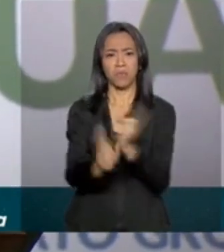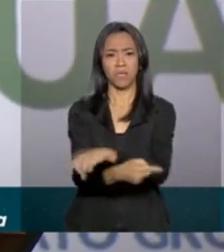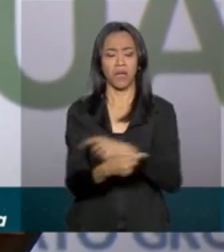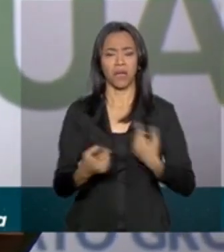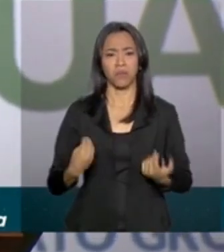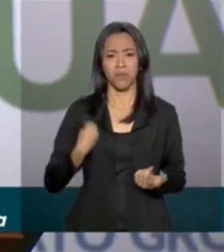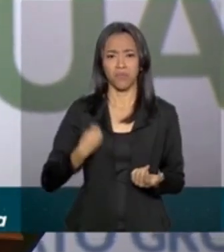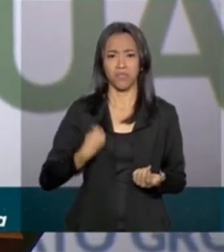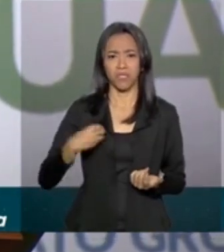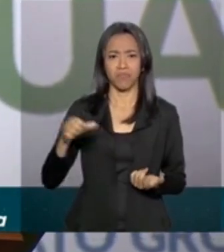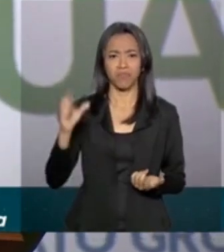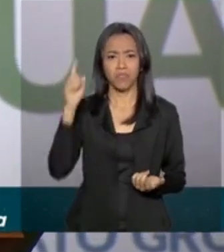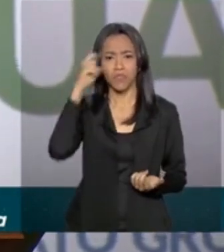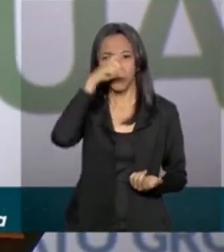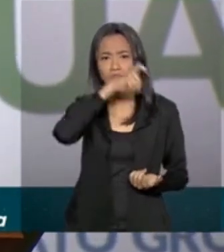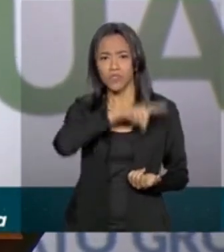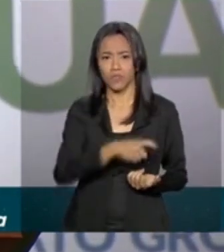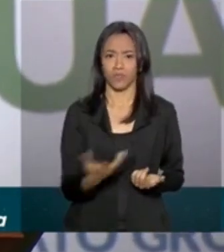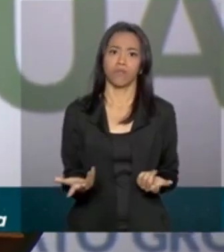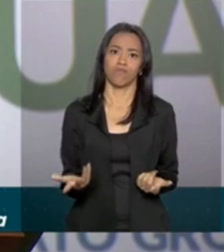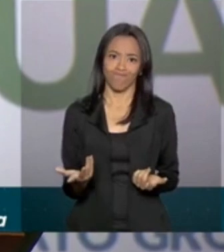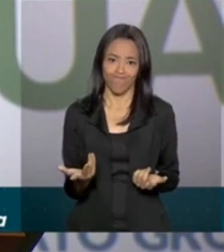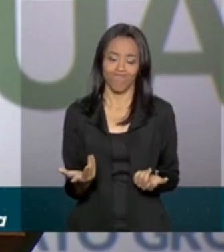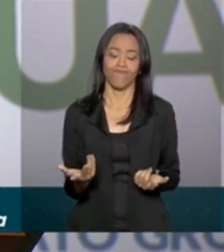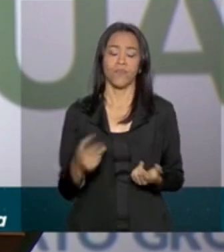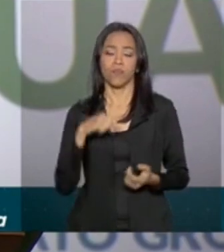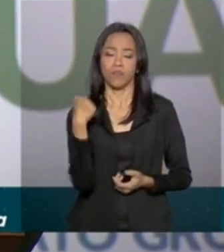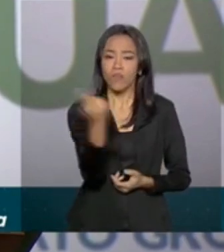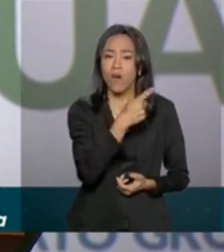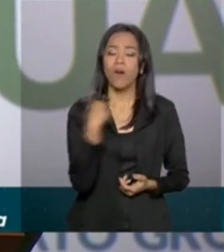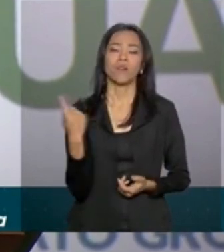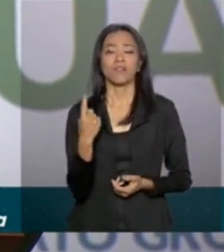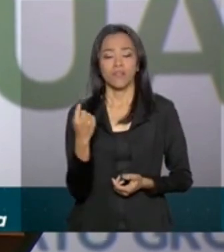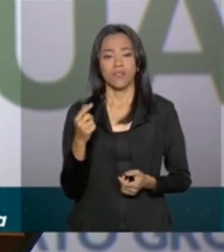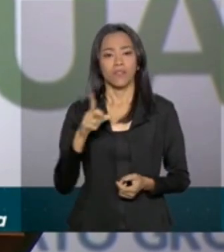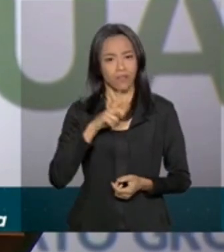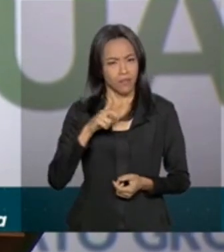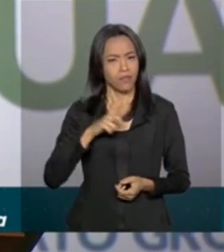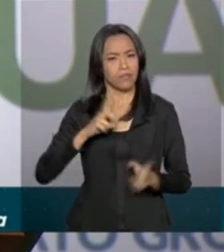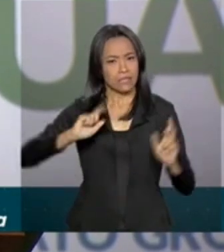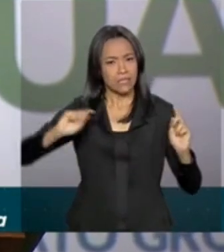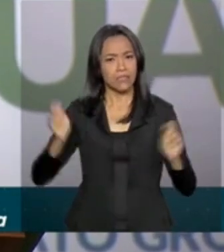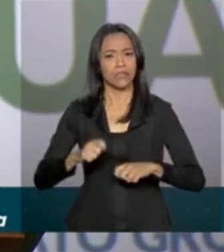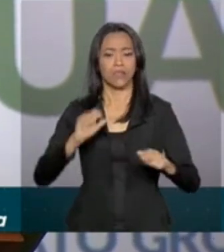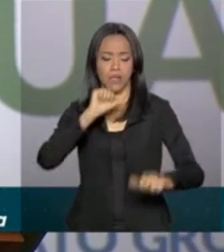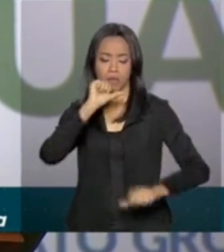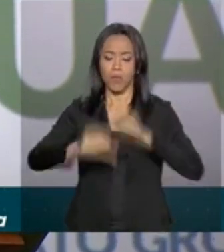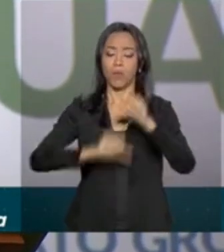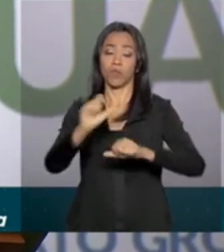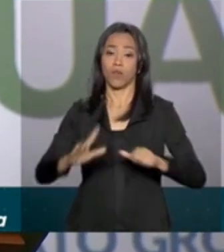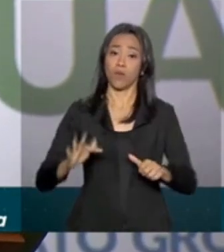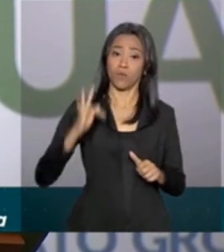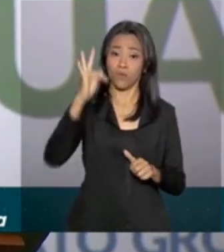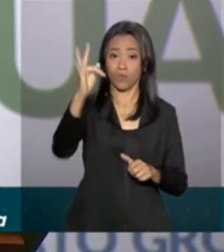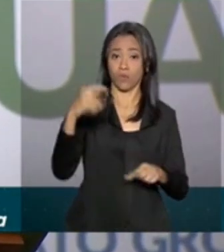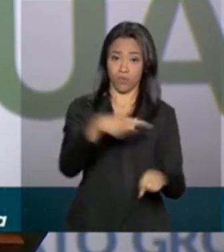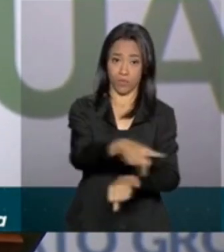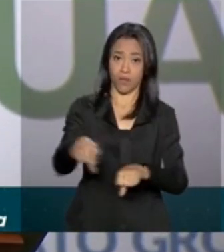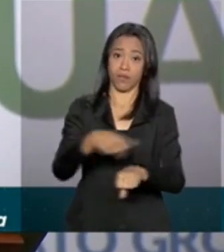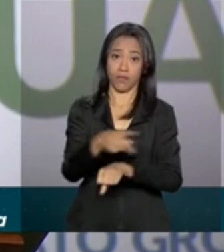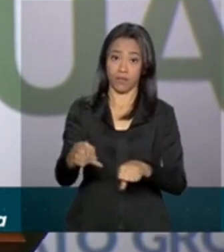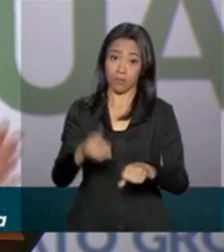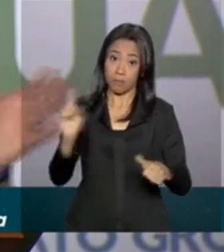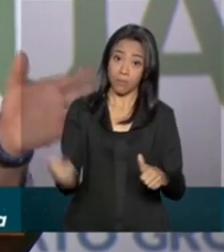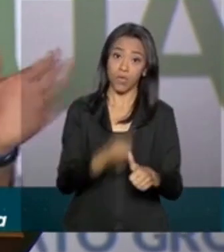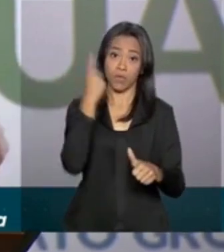quando se fala em economia. Nós, juntos, temos como mudar o destino do Brasil. Esse nós é o povo em